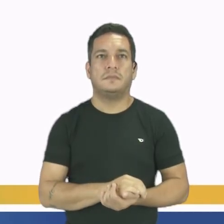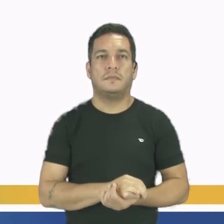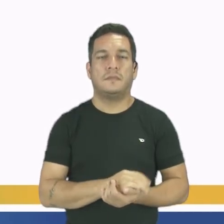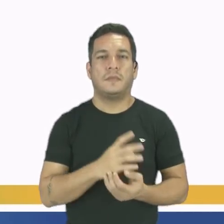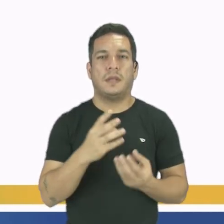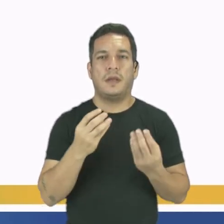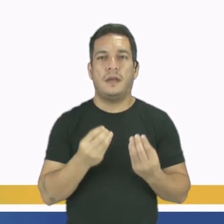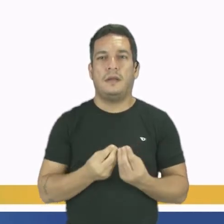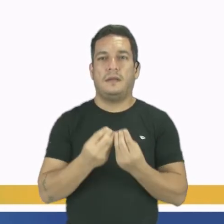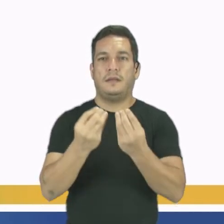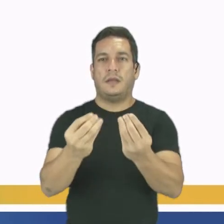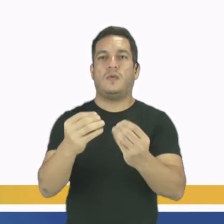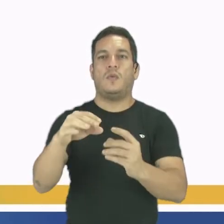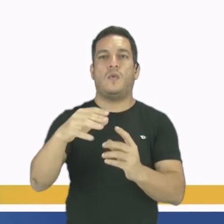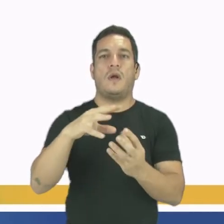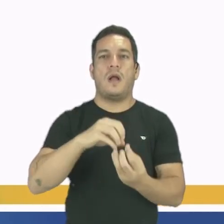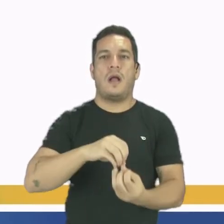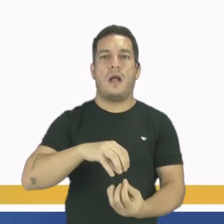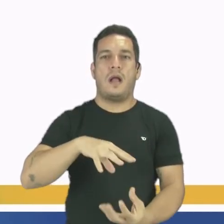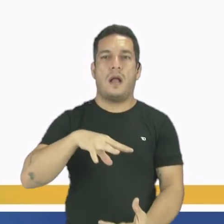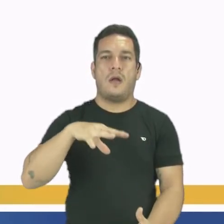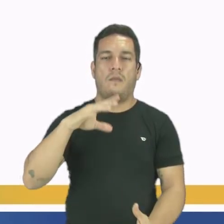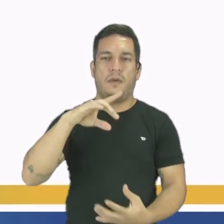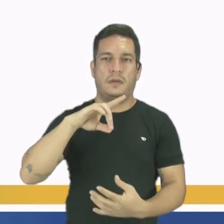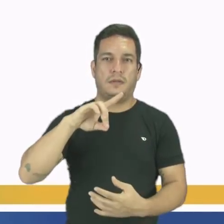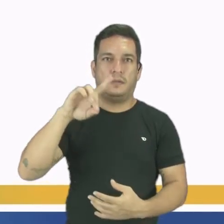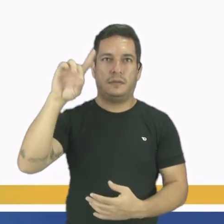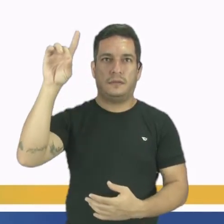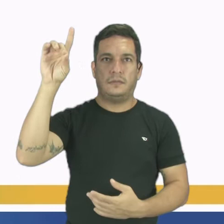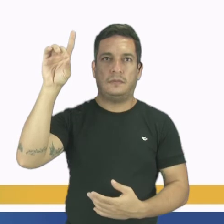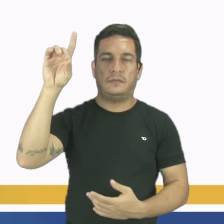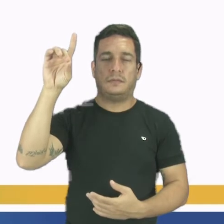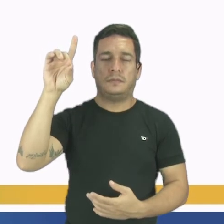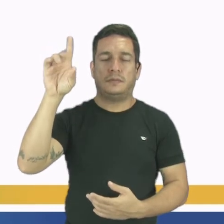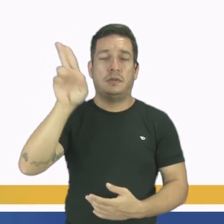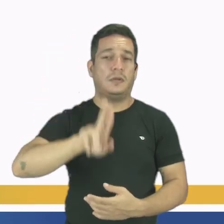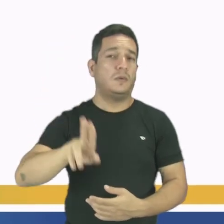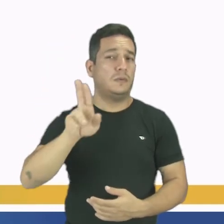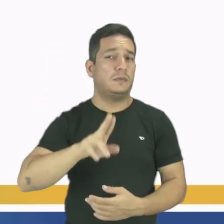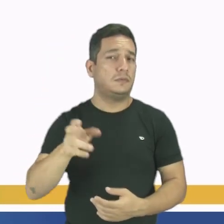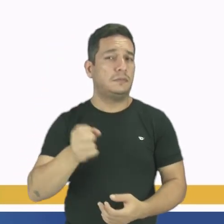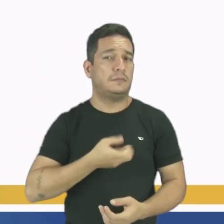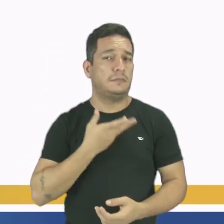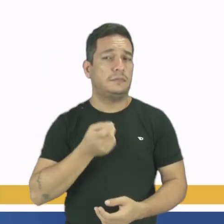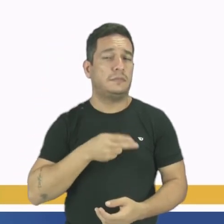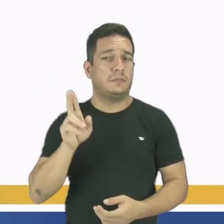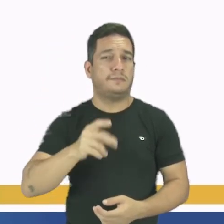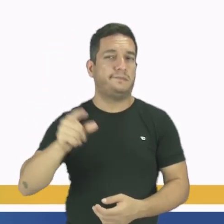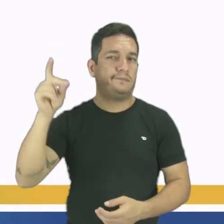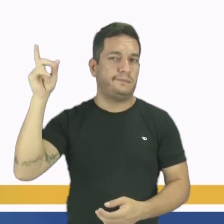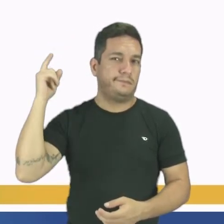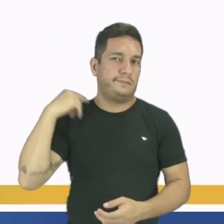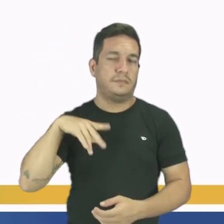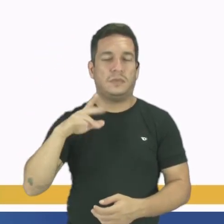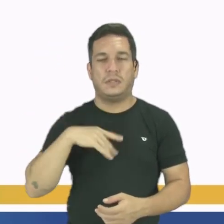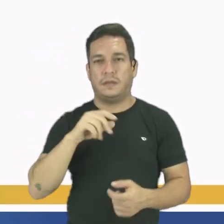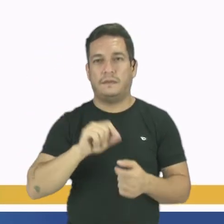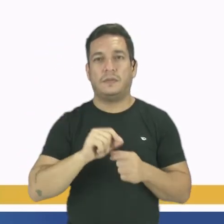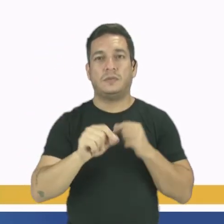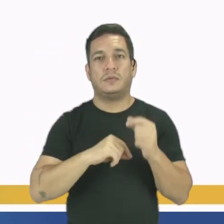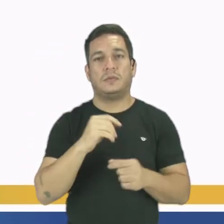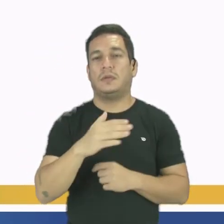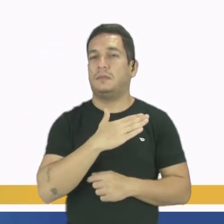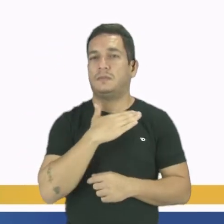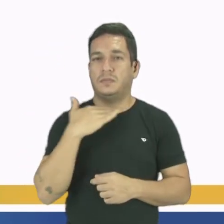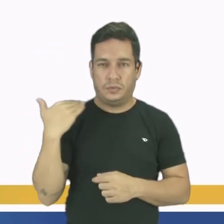entregou a alma a Deus. Essa expressão ela é utilizada pelos mais antigos para dizer que uma pessoa ela fez a passagem, que